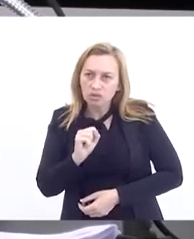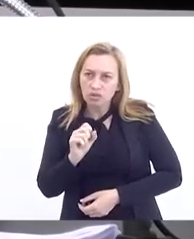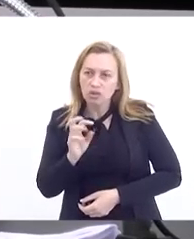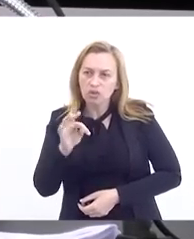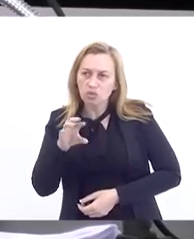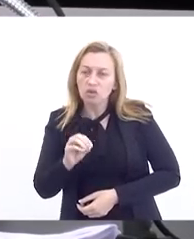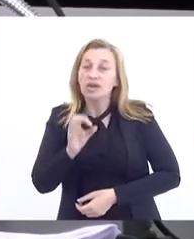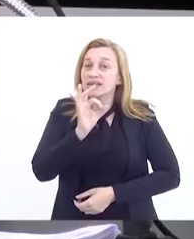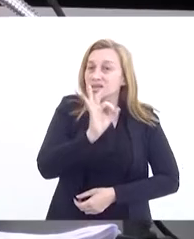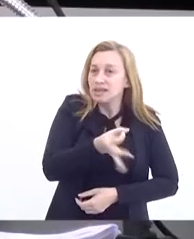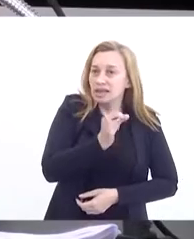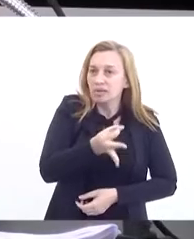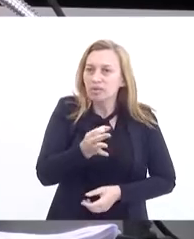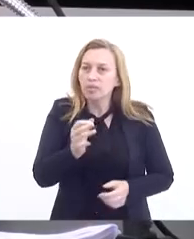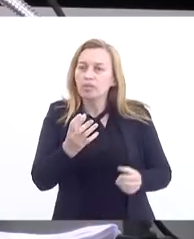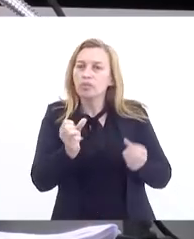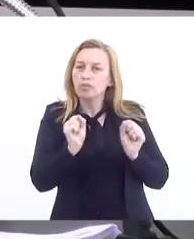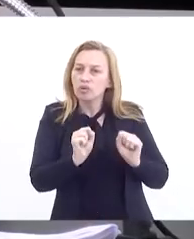para que possamos coibir